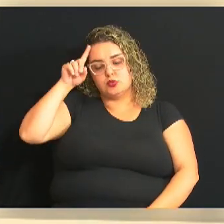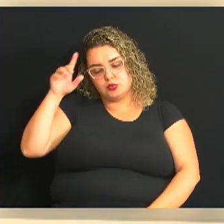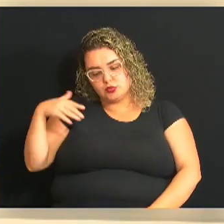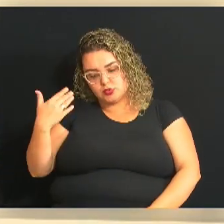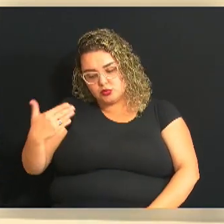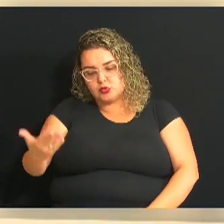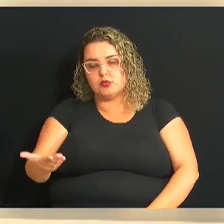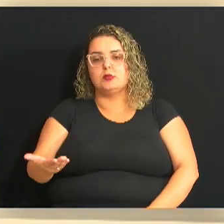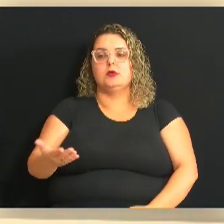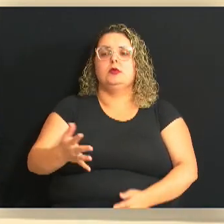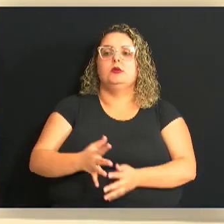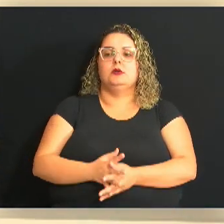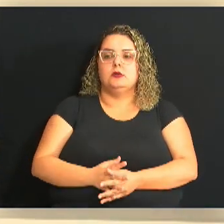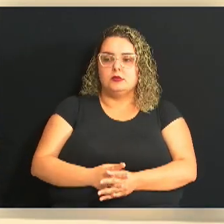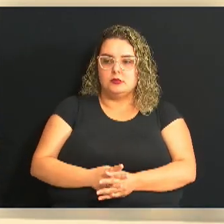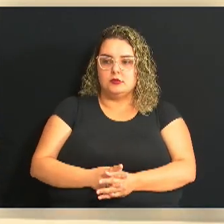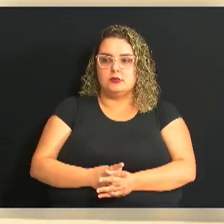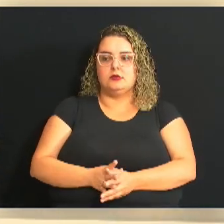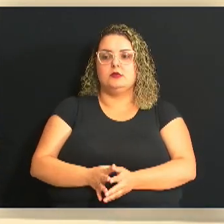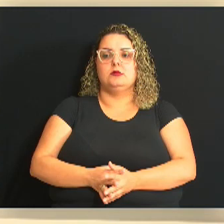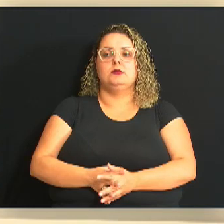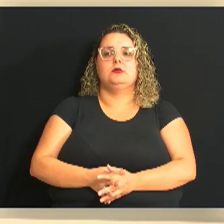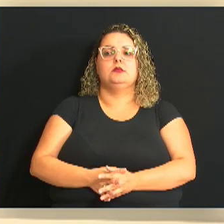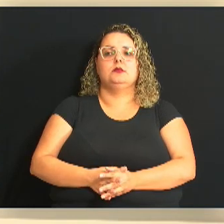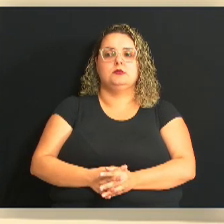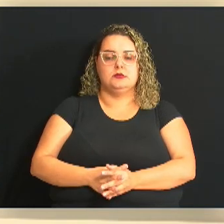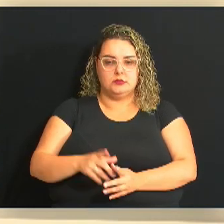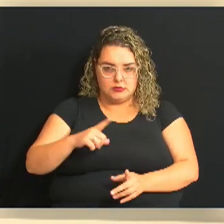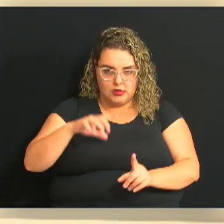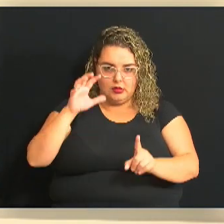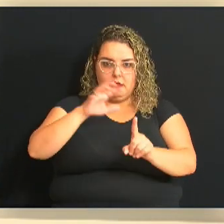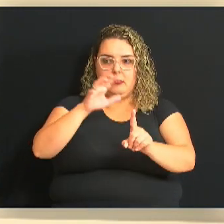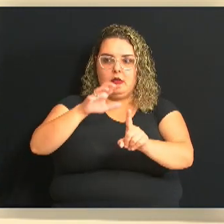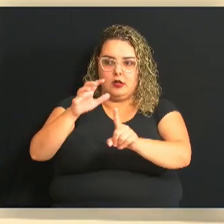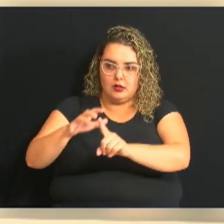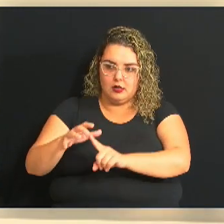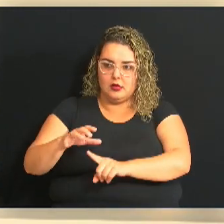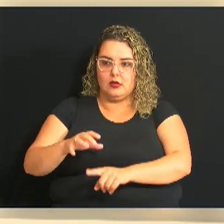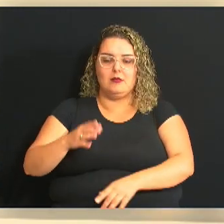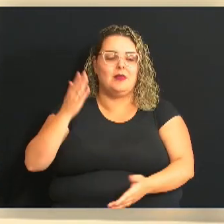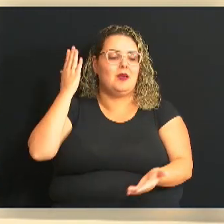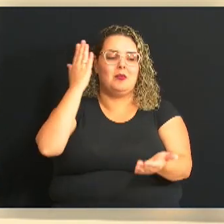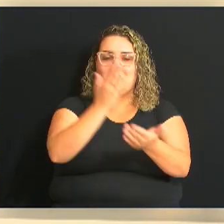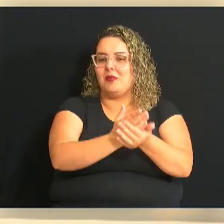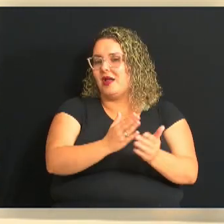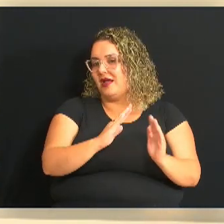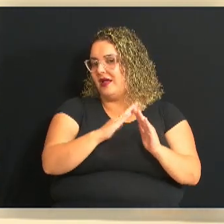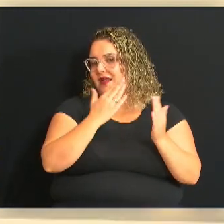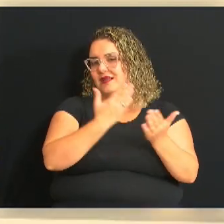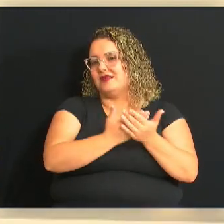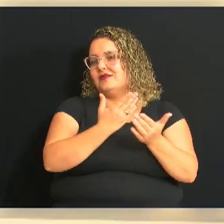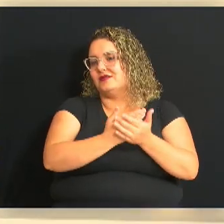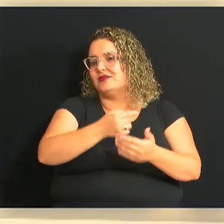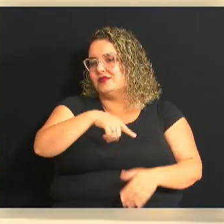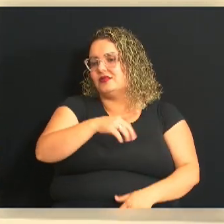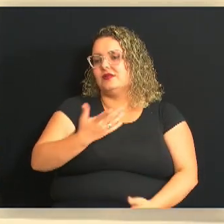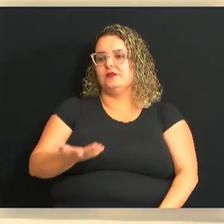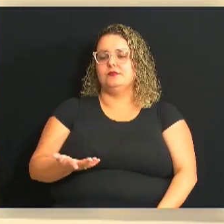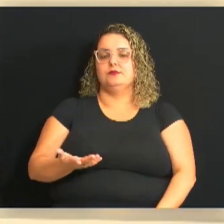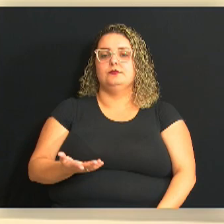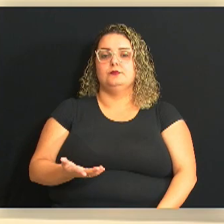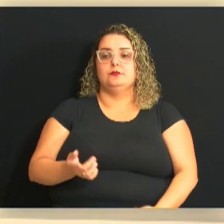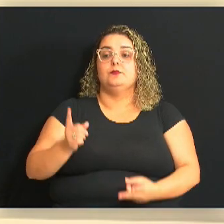dia a dia. Muito se tem impactado com relação à evasão escolar dessas meninas, dessas jovens, né?